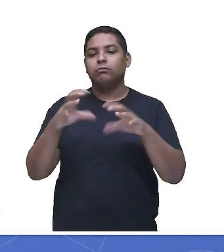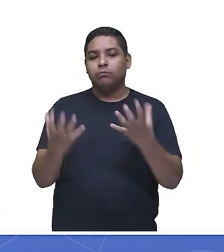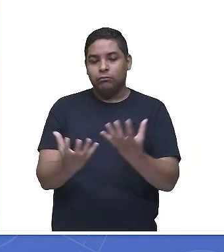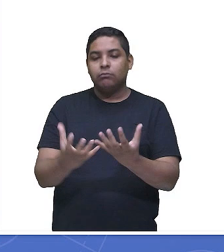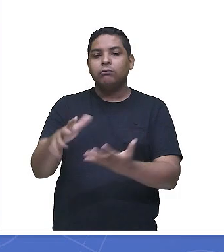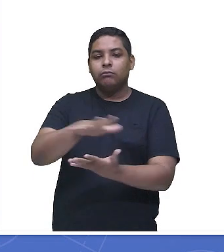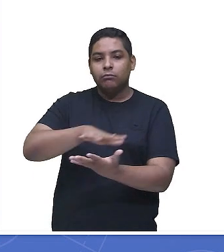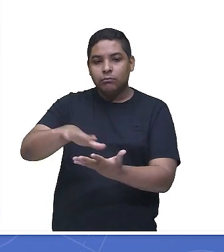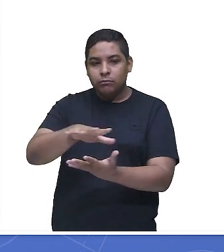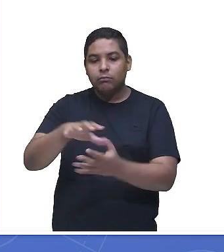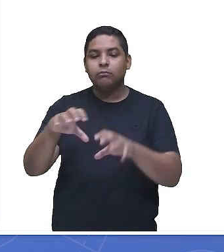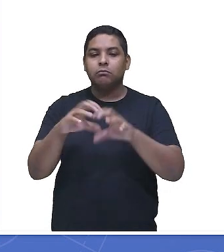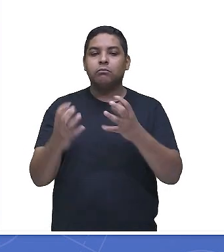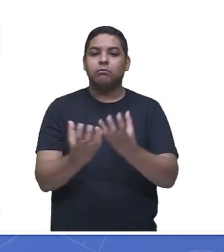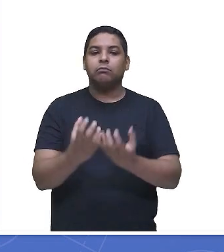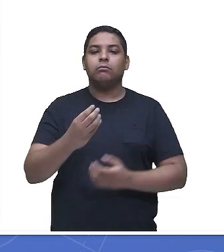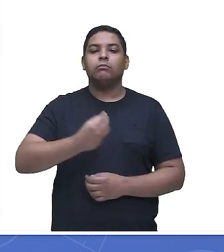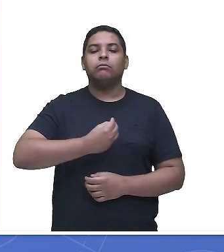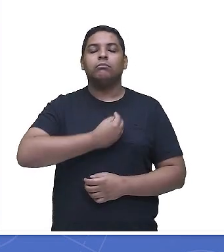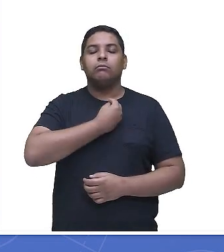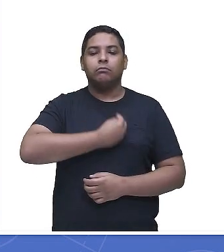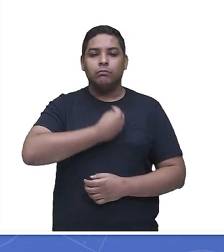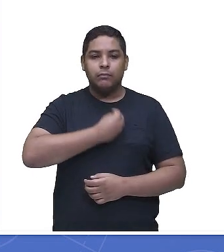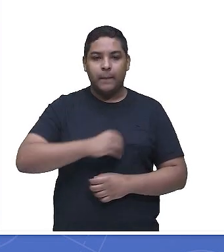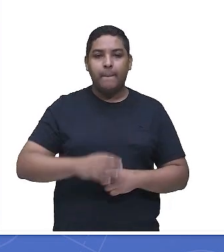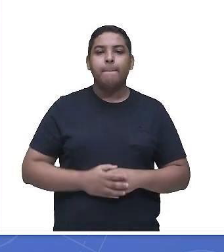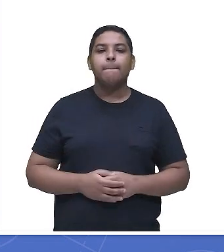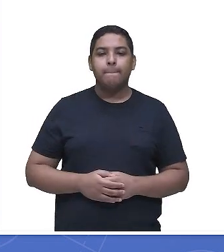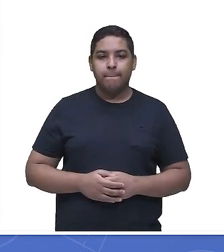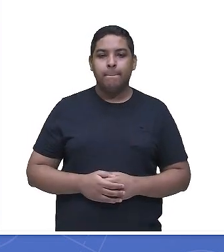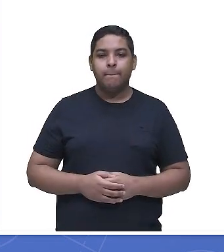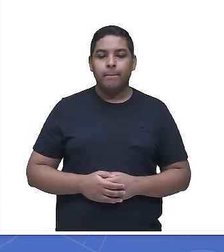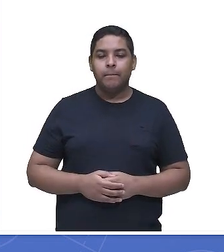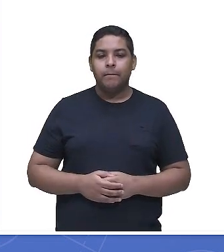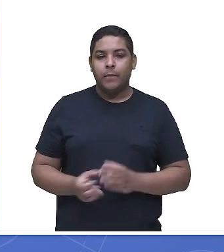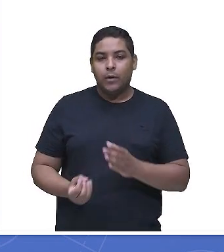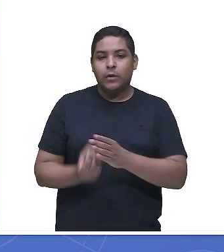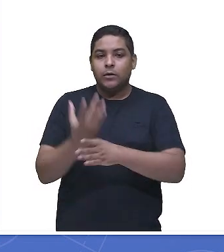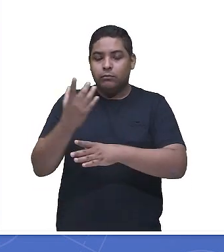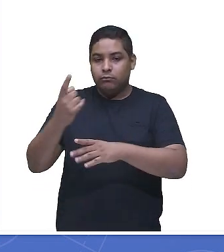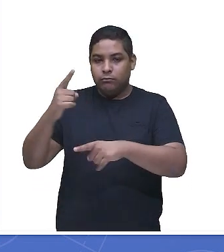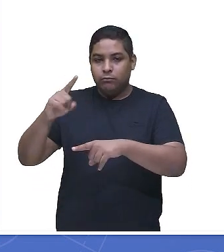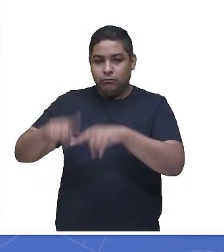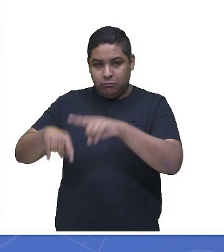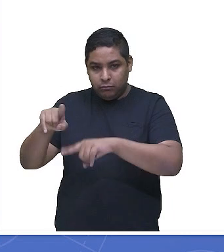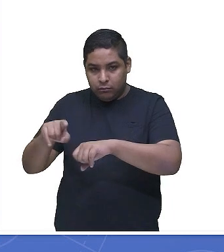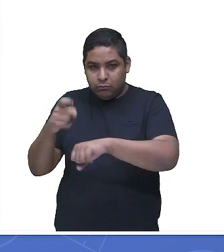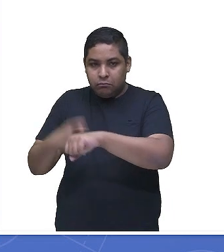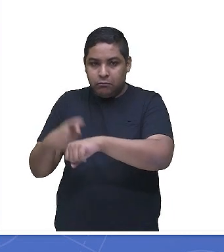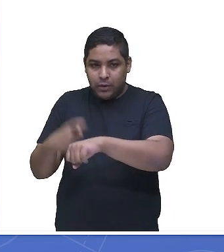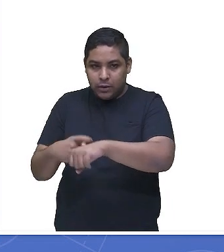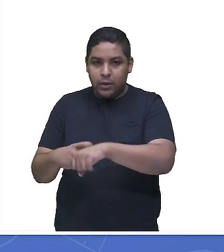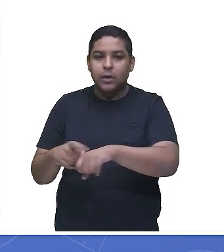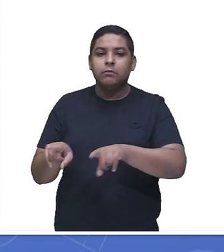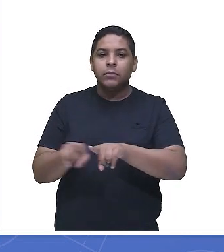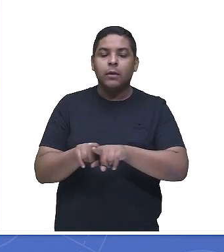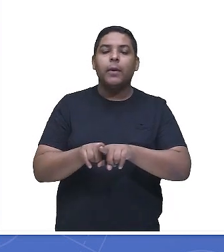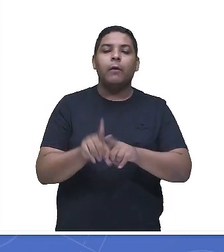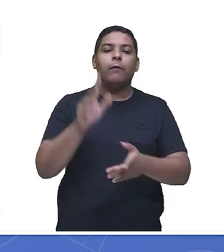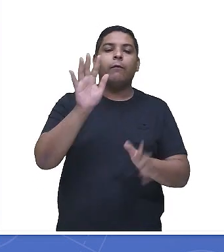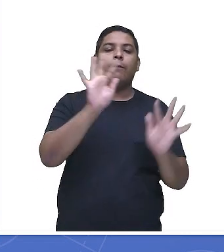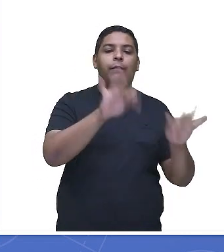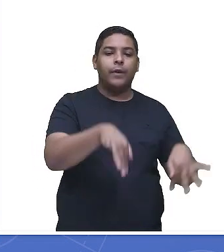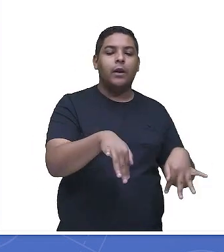biosfera. Então aqui, ó, da formação da matéria até biosfera, que é o local onde todos os seres